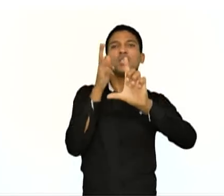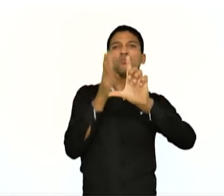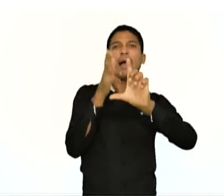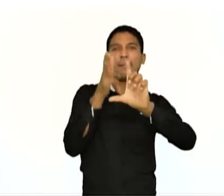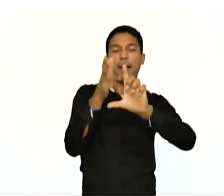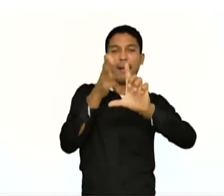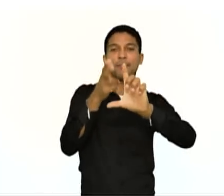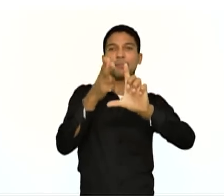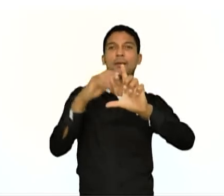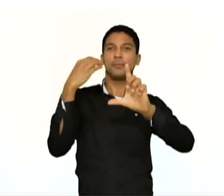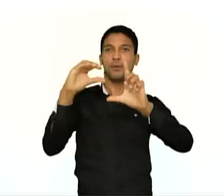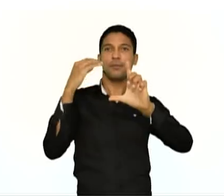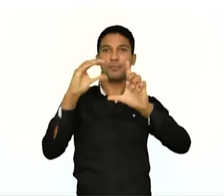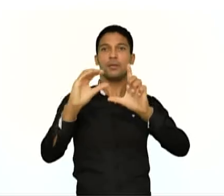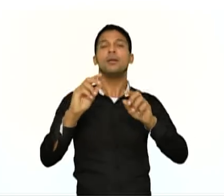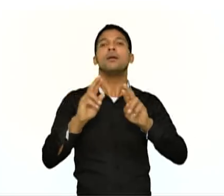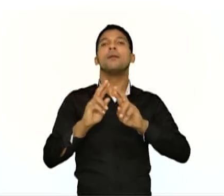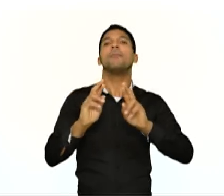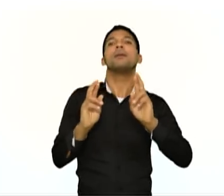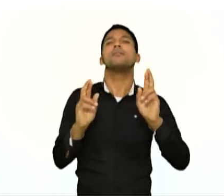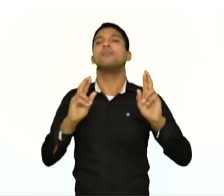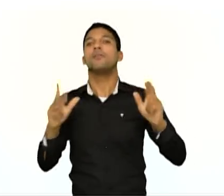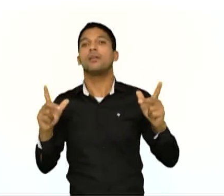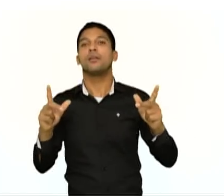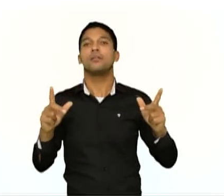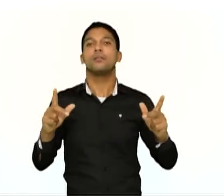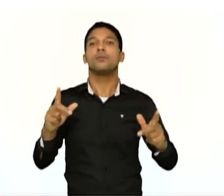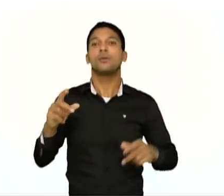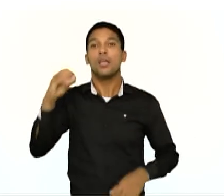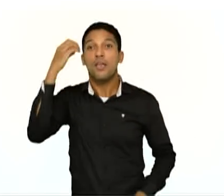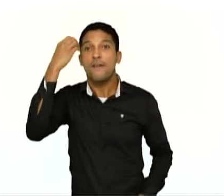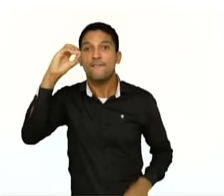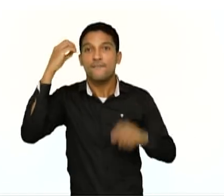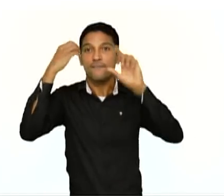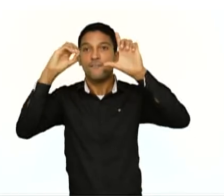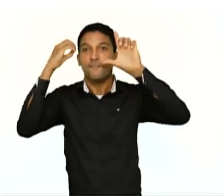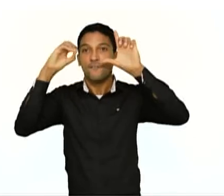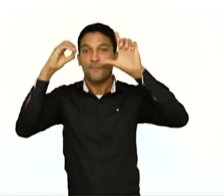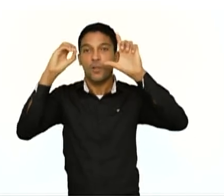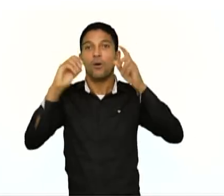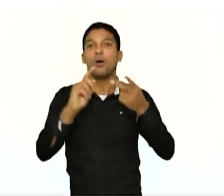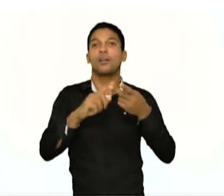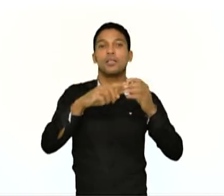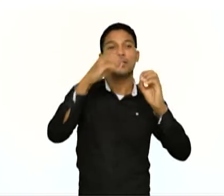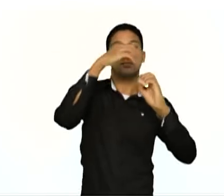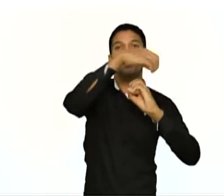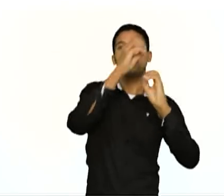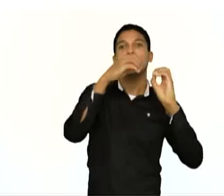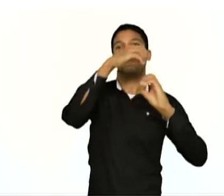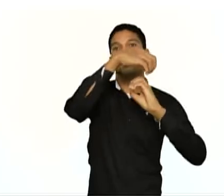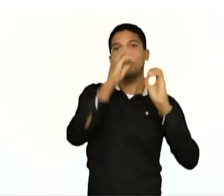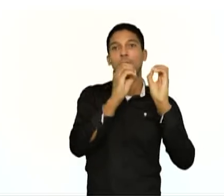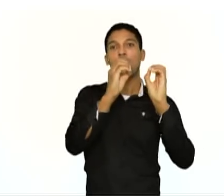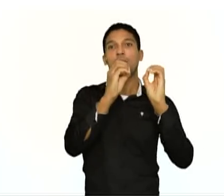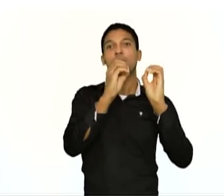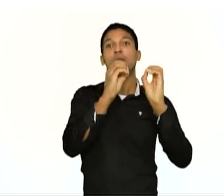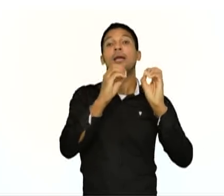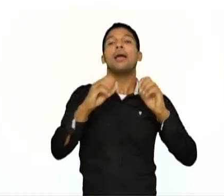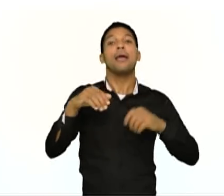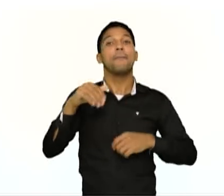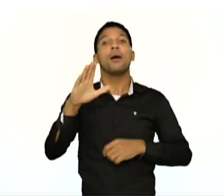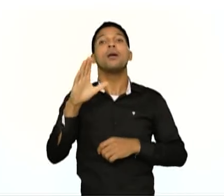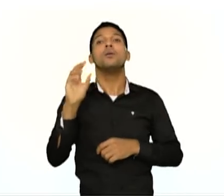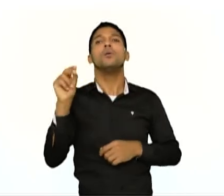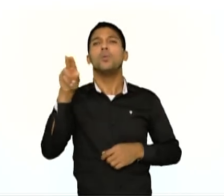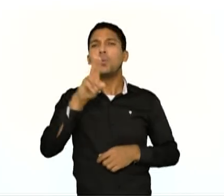formato da publicação. Ao invés de publicar textos e imagens, o vlogger ou o vlogueiro